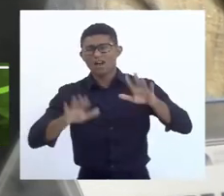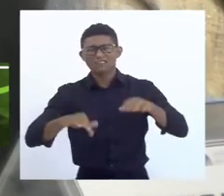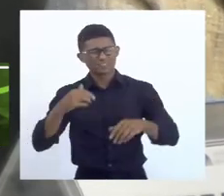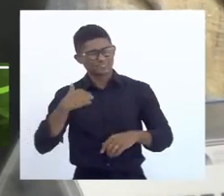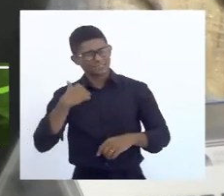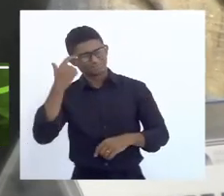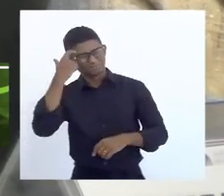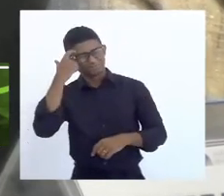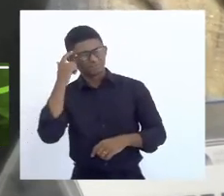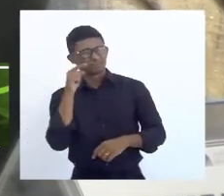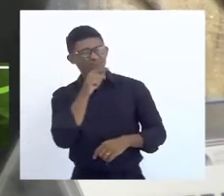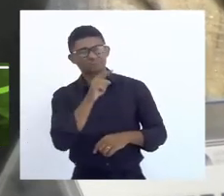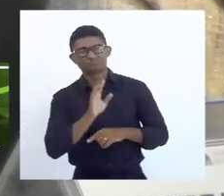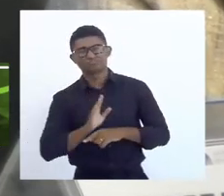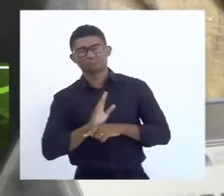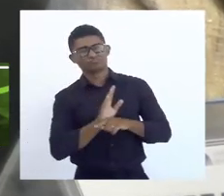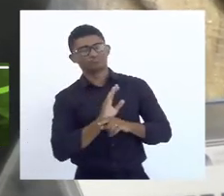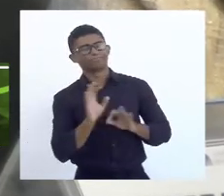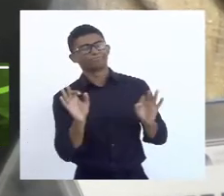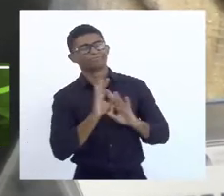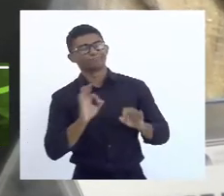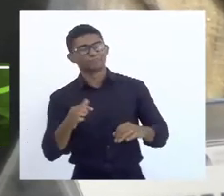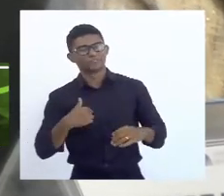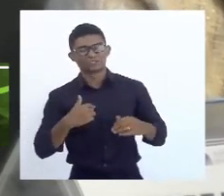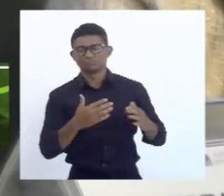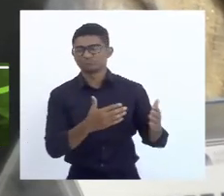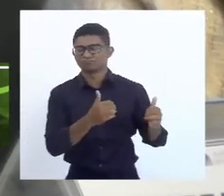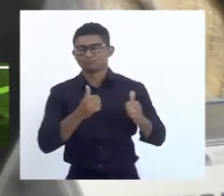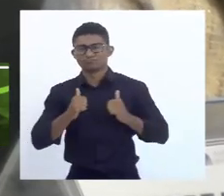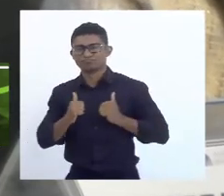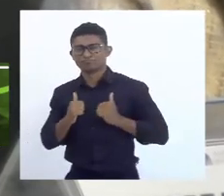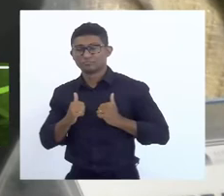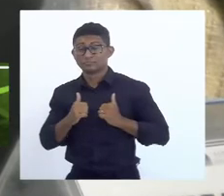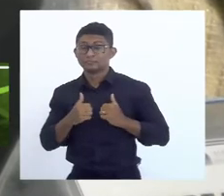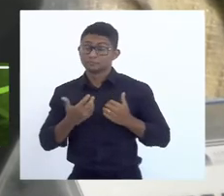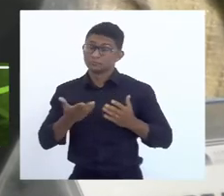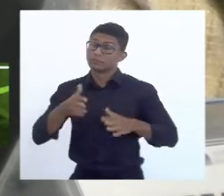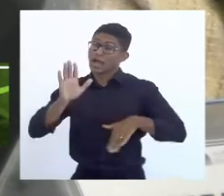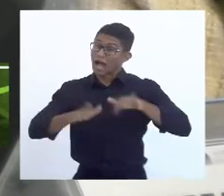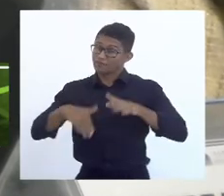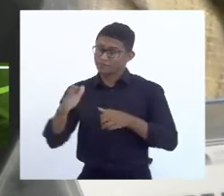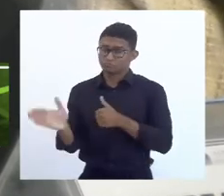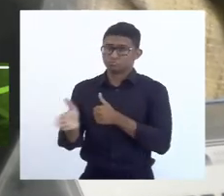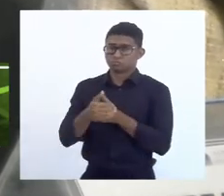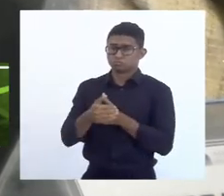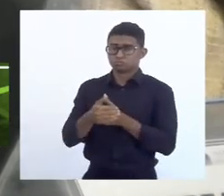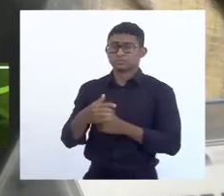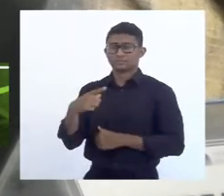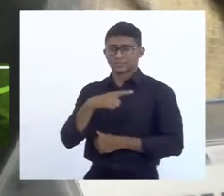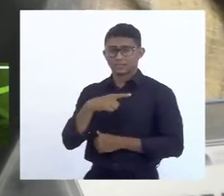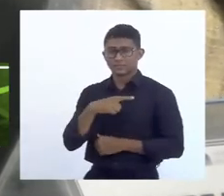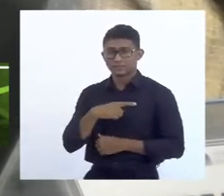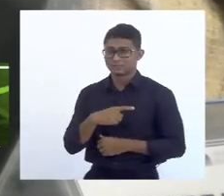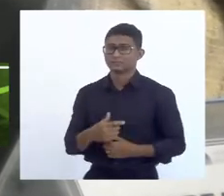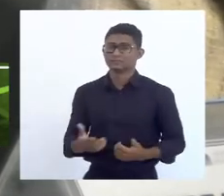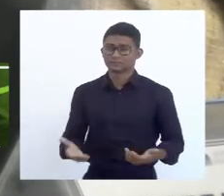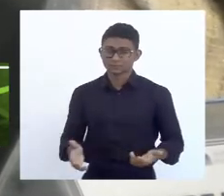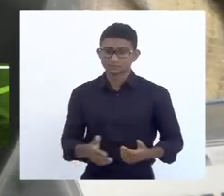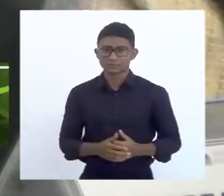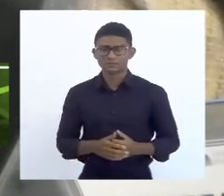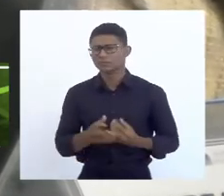Isso pode ocorrer de forma velada, de forma silenciosa, inclusive por